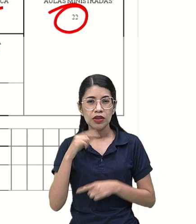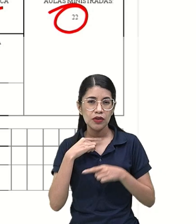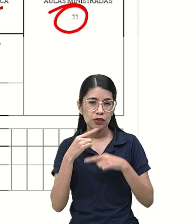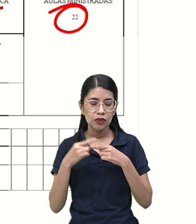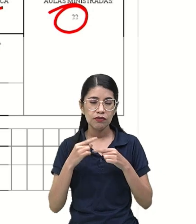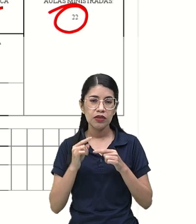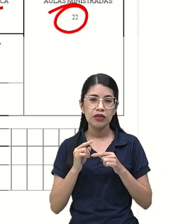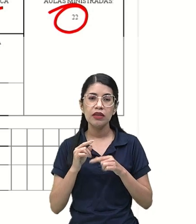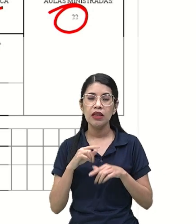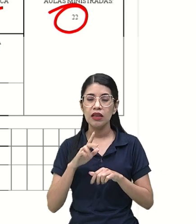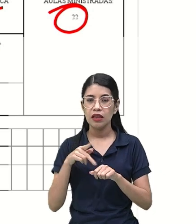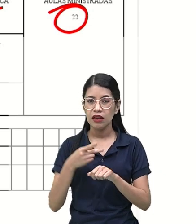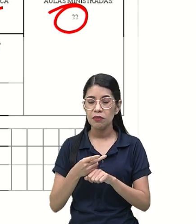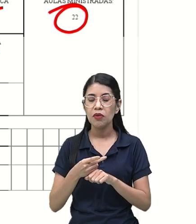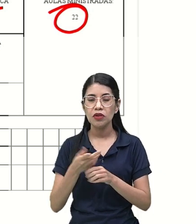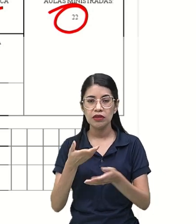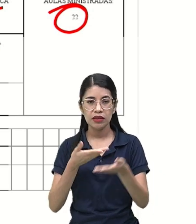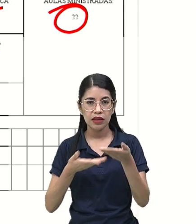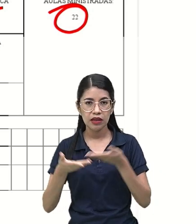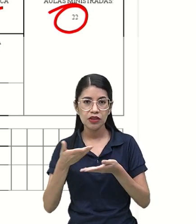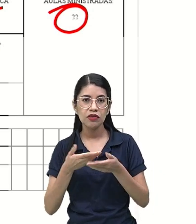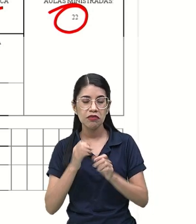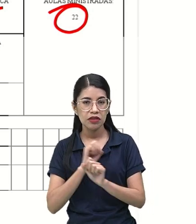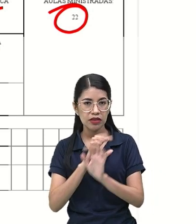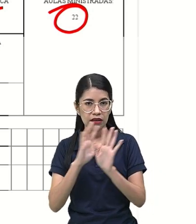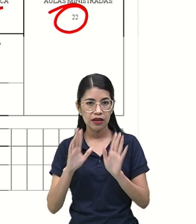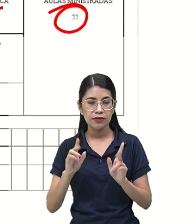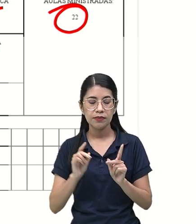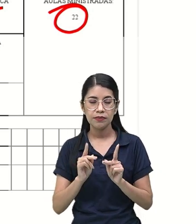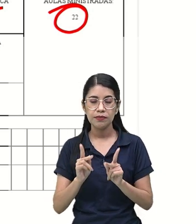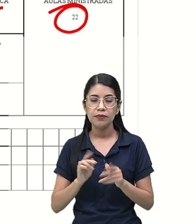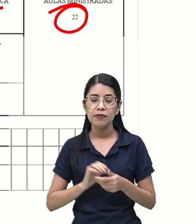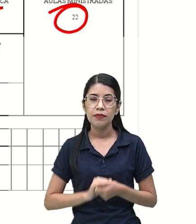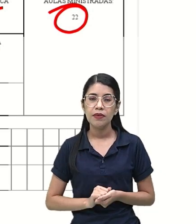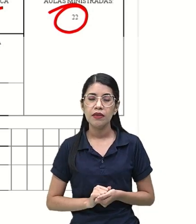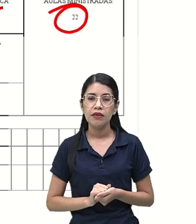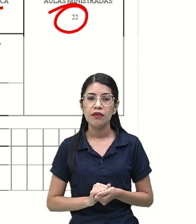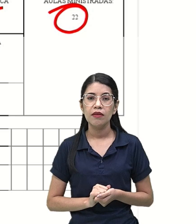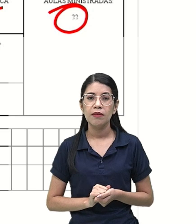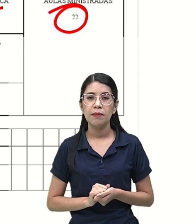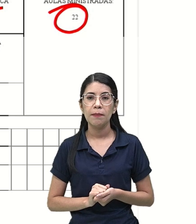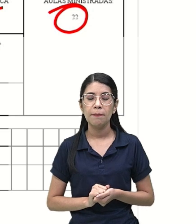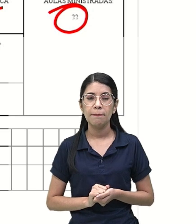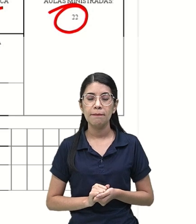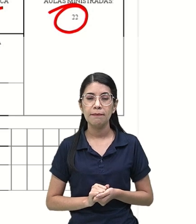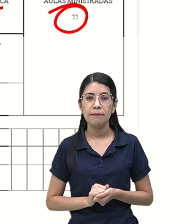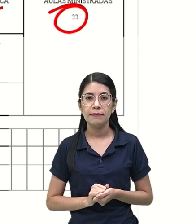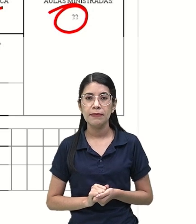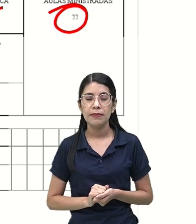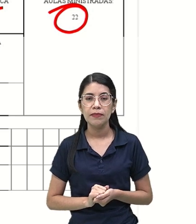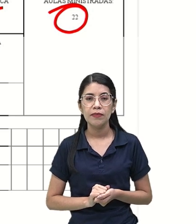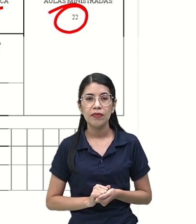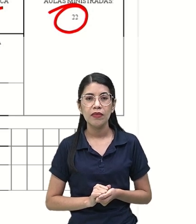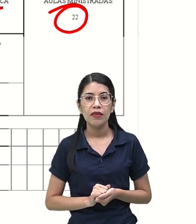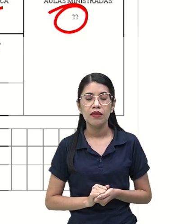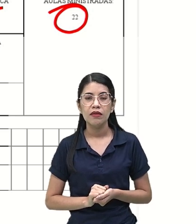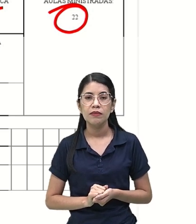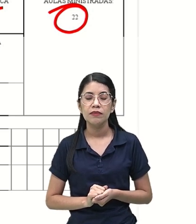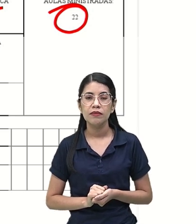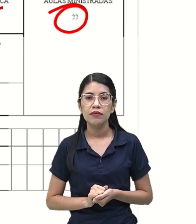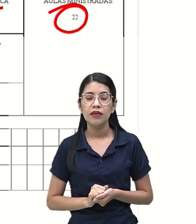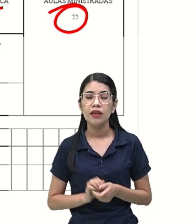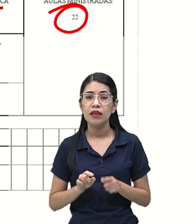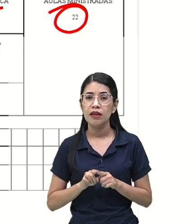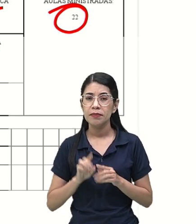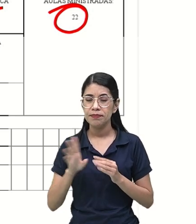ser sanadas na nossa interatividade, né? Mas o que temos para abordar nesse momento sobre a ficha é isso. Isso, só para